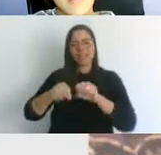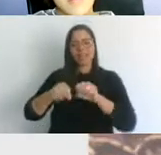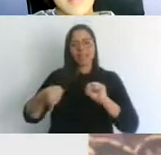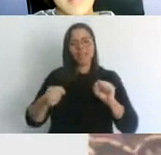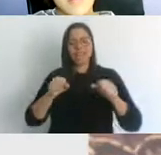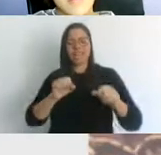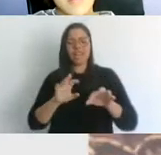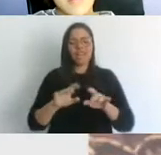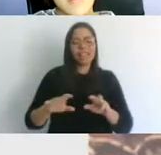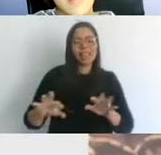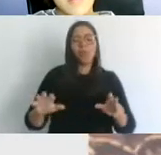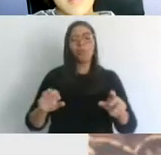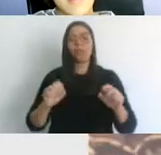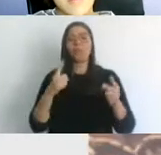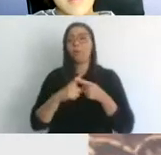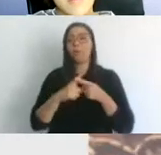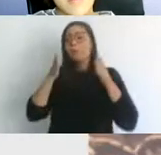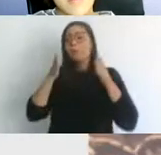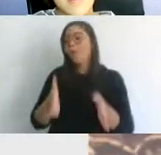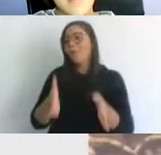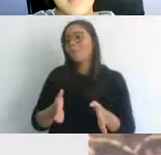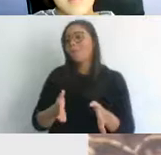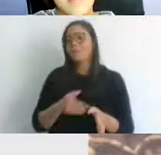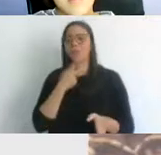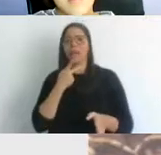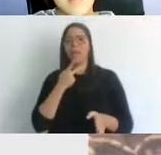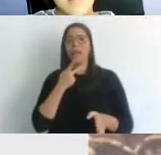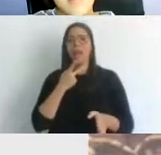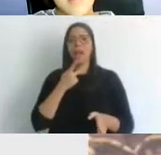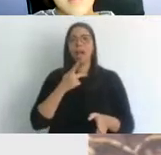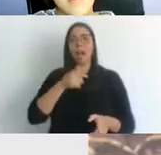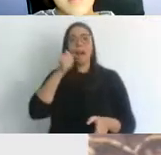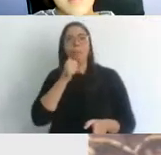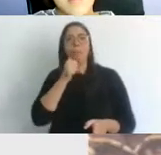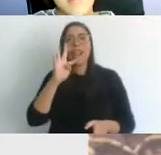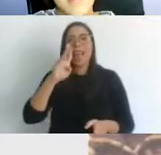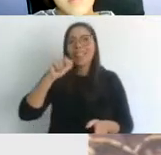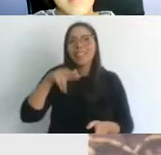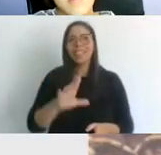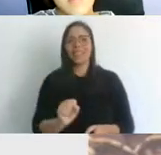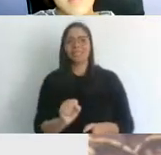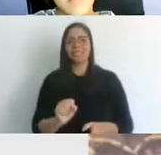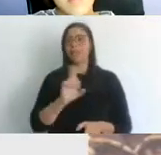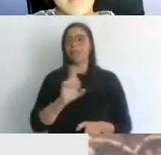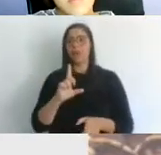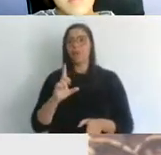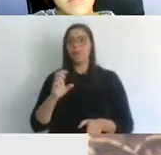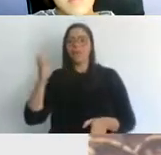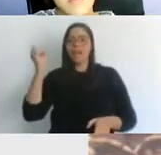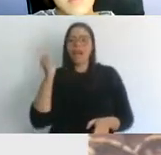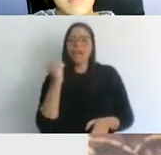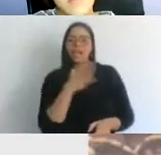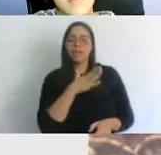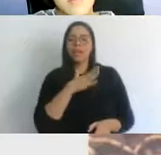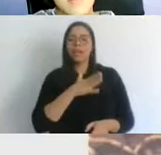computação porque ainda hoje a gente fala de notas mulheres também porque o lugar da Inovação é dado aquele sujeito que mais está fora